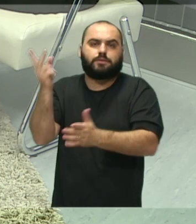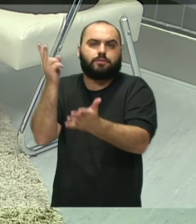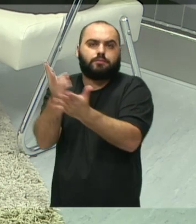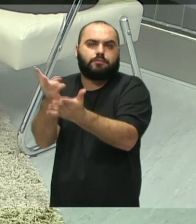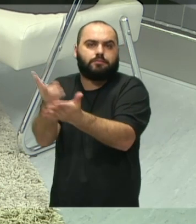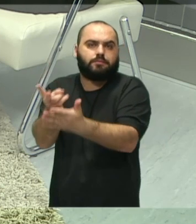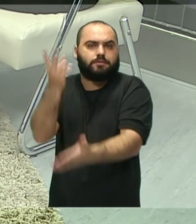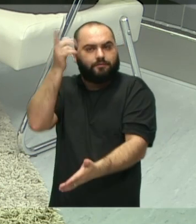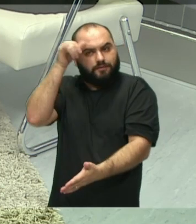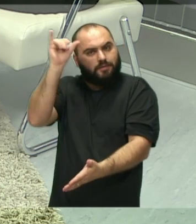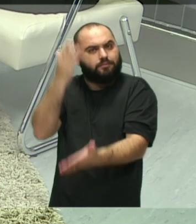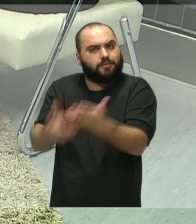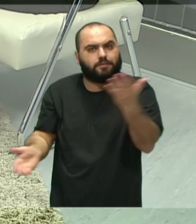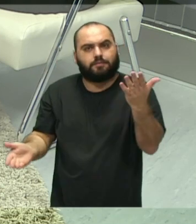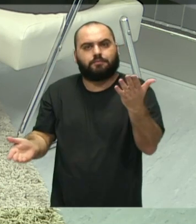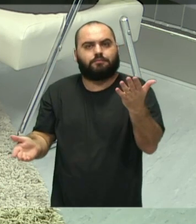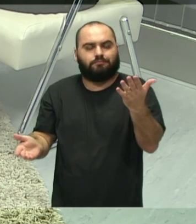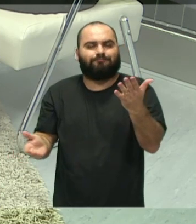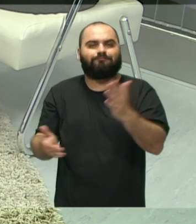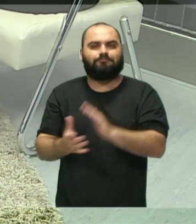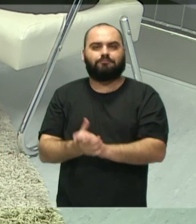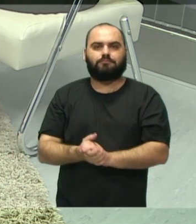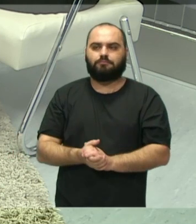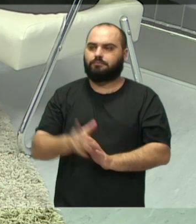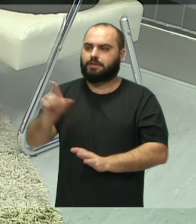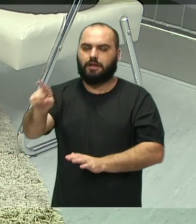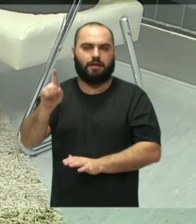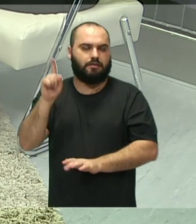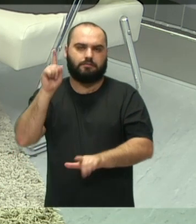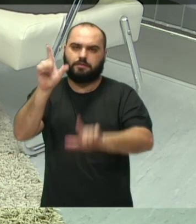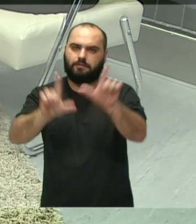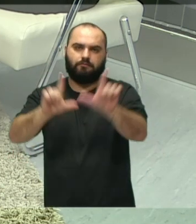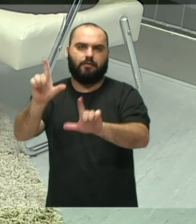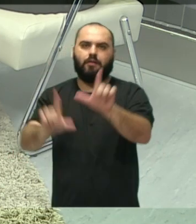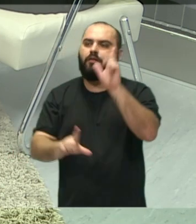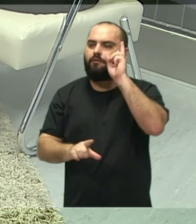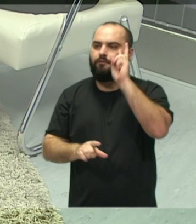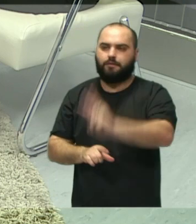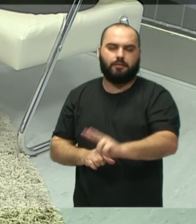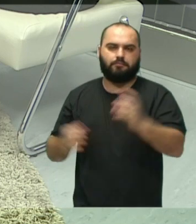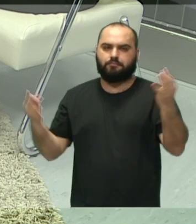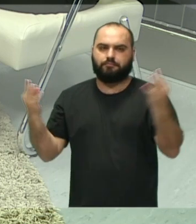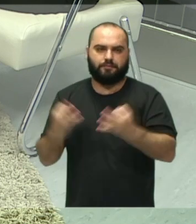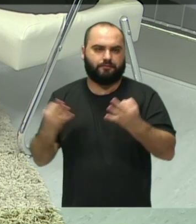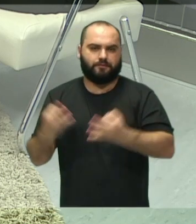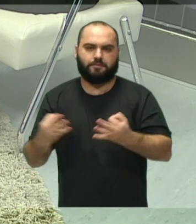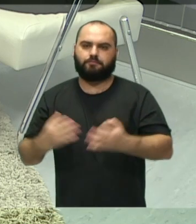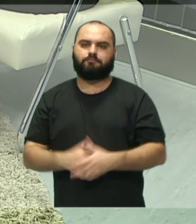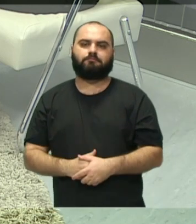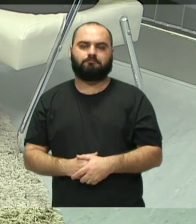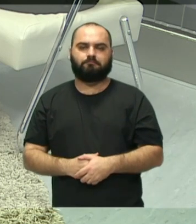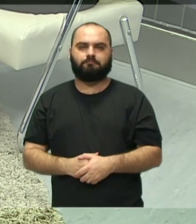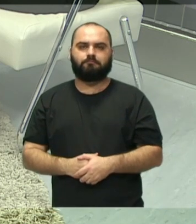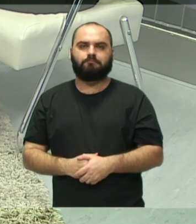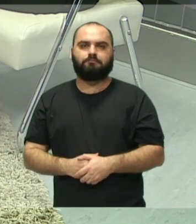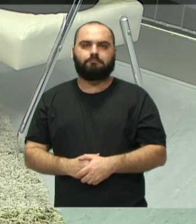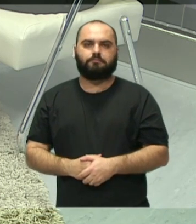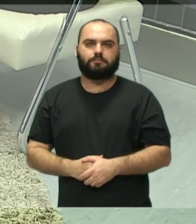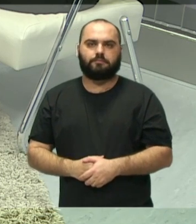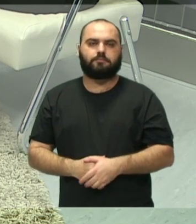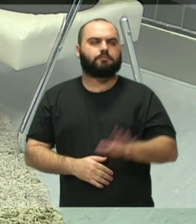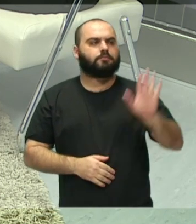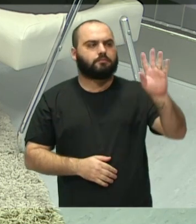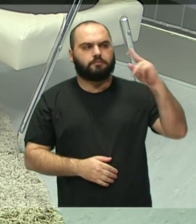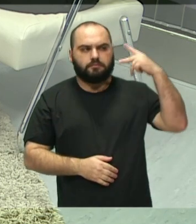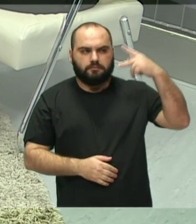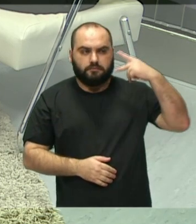motivo para qual ela foi feita. É imperdível essa série. Então, acho que a gente aprende muito, né, agrega muito. Vereadora, a